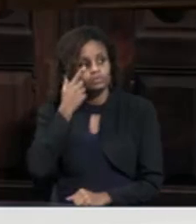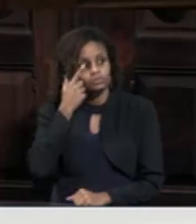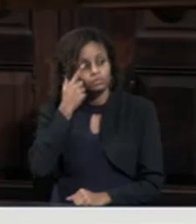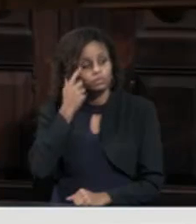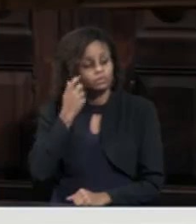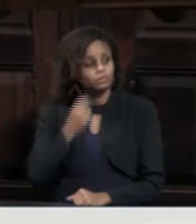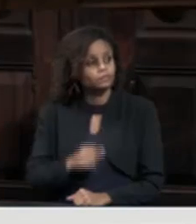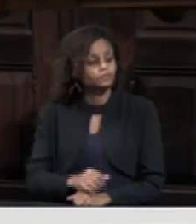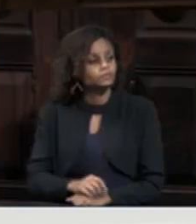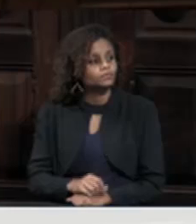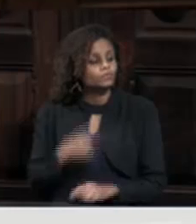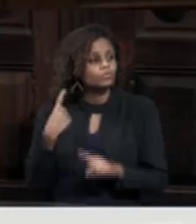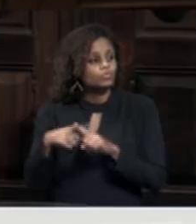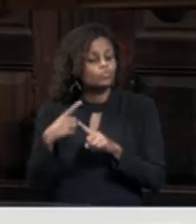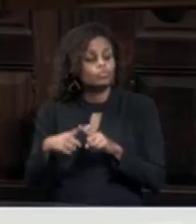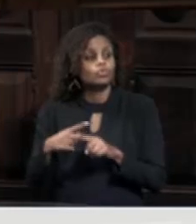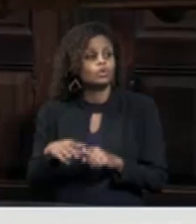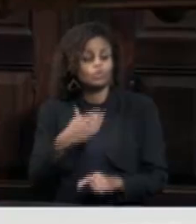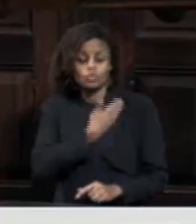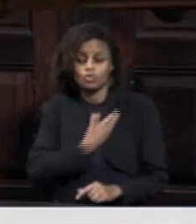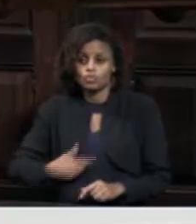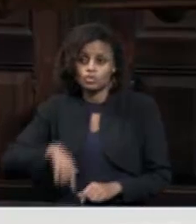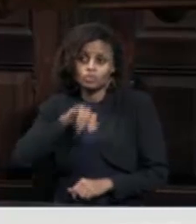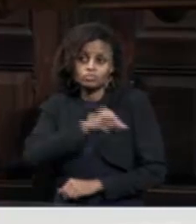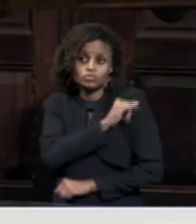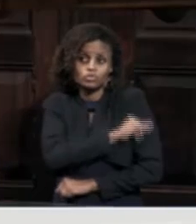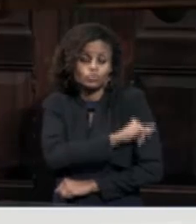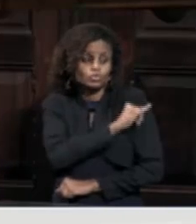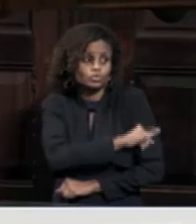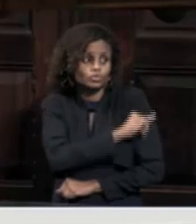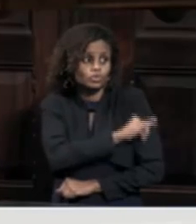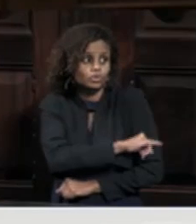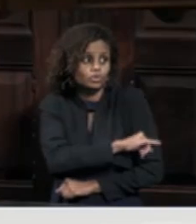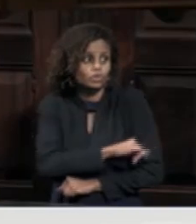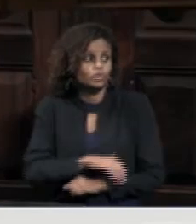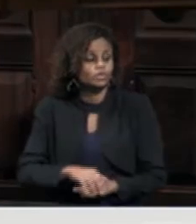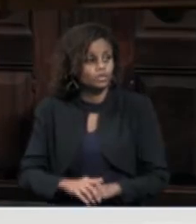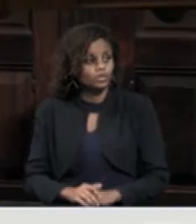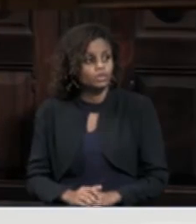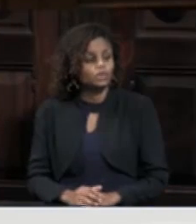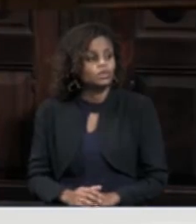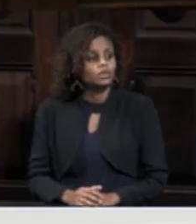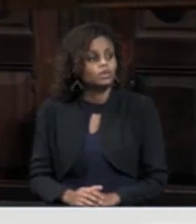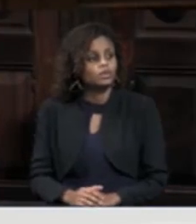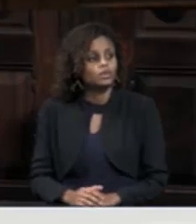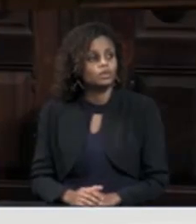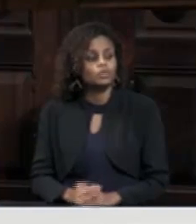porque o governo do Estado não tem máquina de rodar moeda.